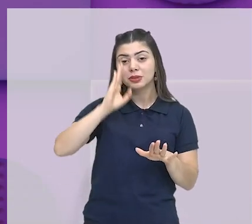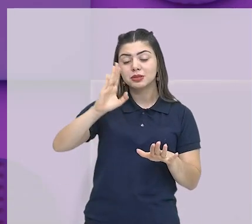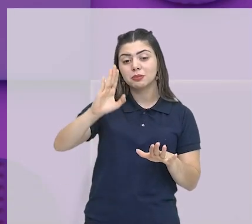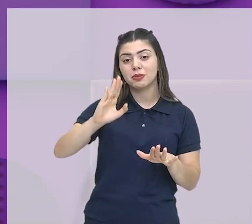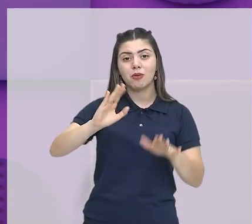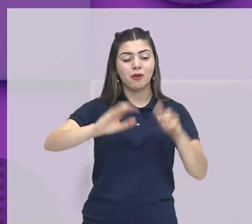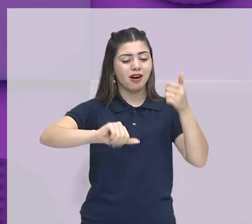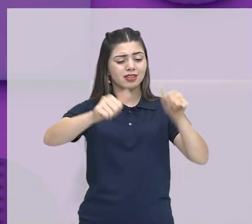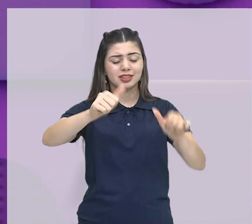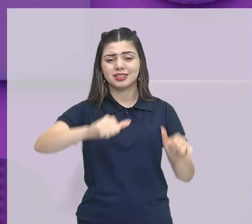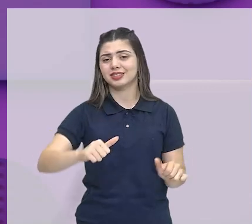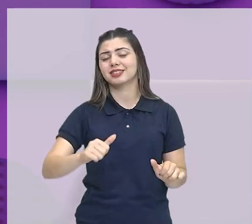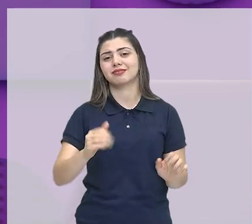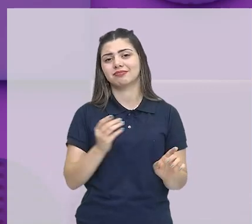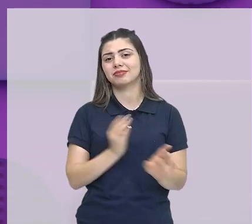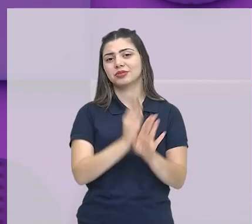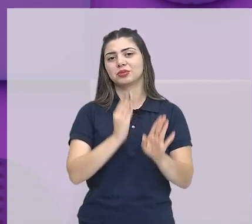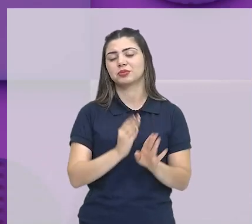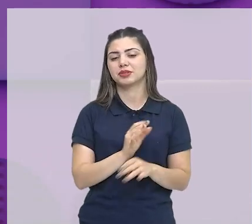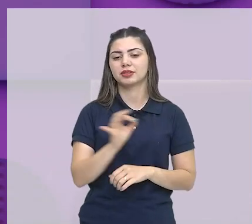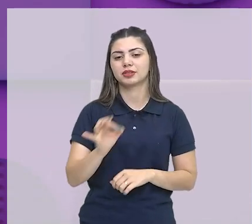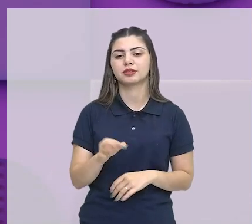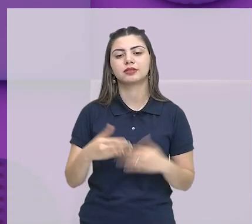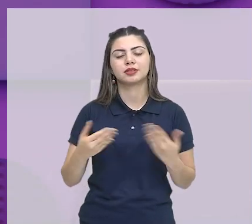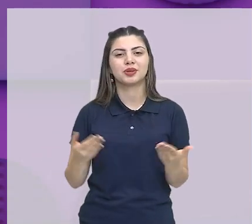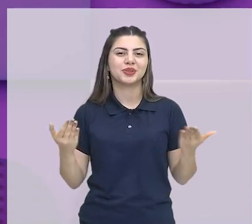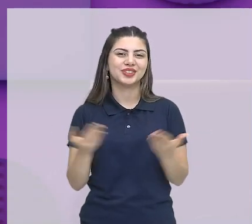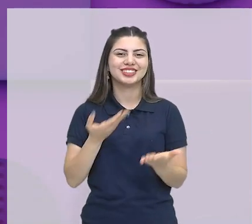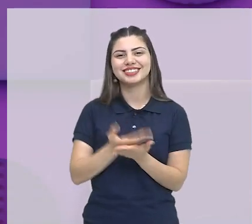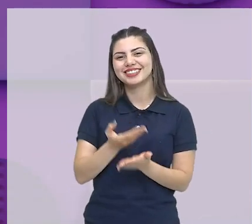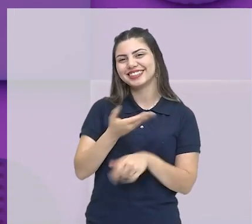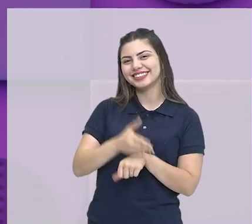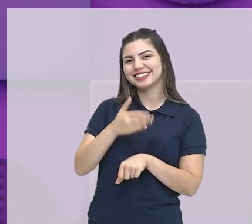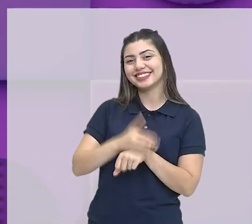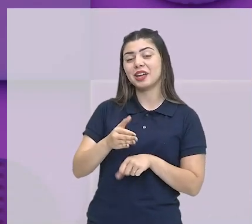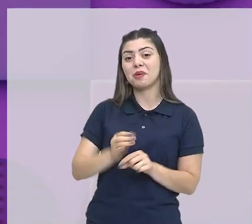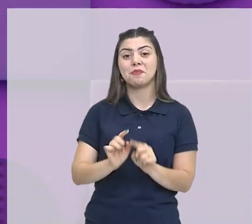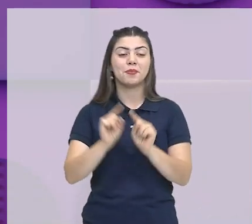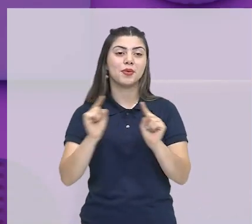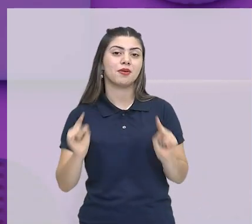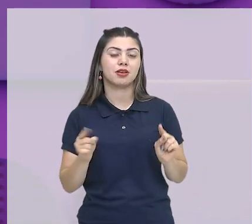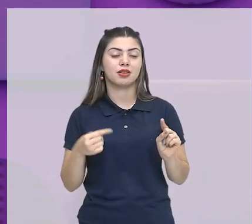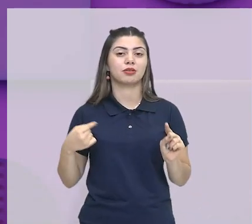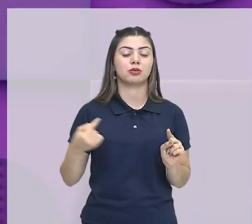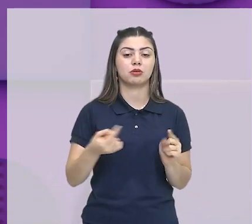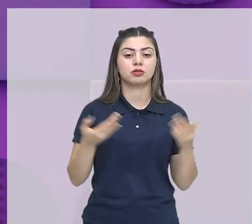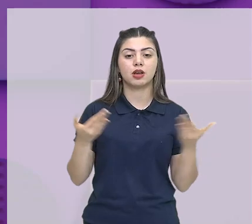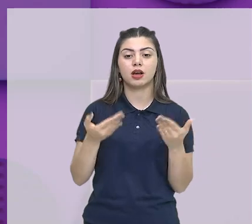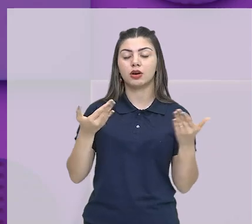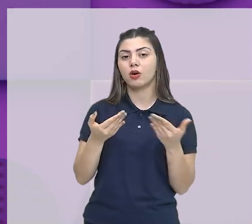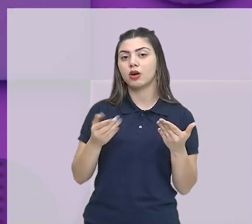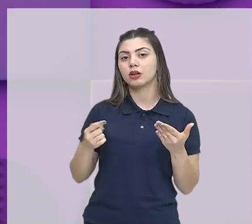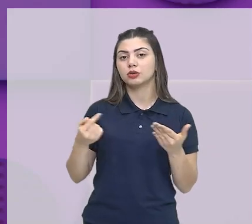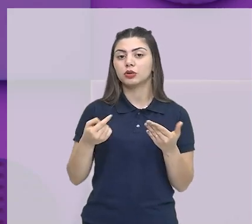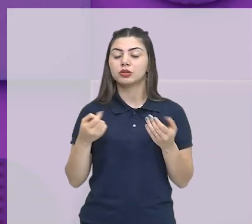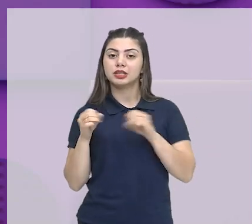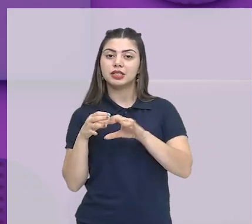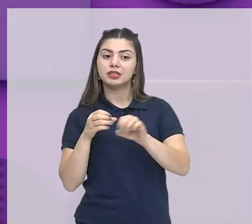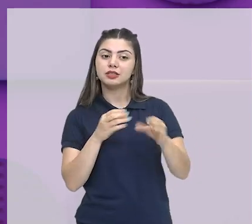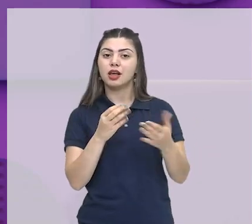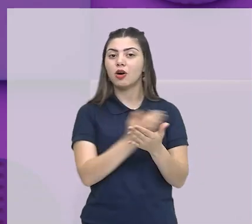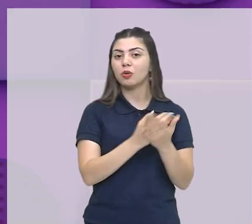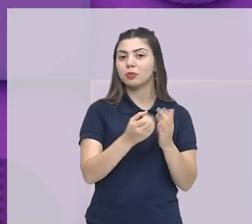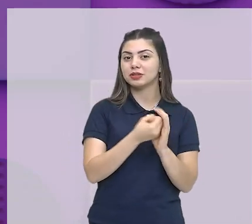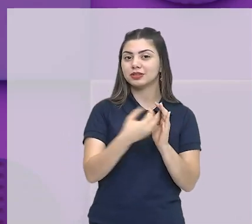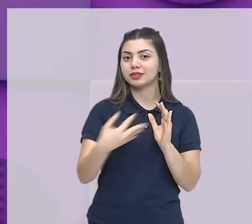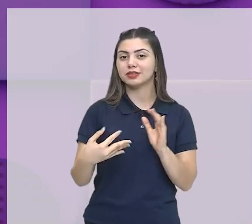A análise. Então, ó, é isso que nós vamos trabalhar na aula de hoje. Porém, vamos continuar aqui nos familiarizando com mais